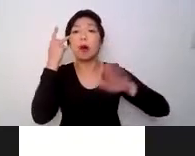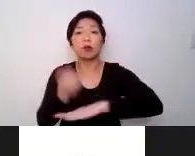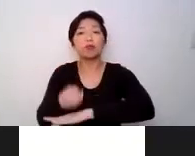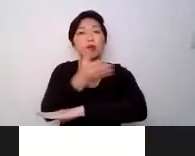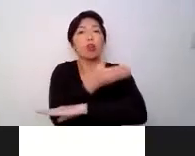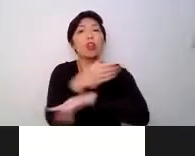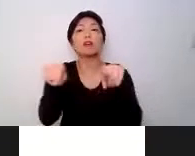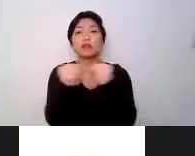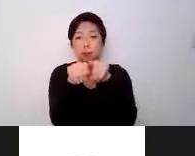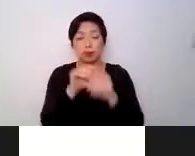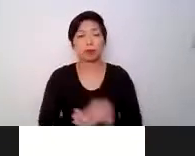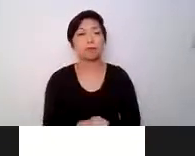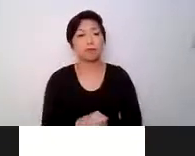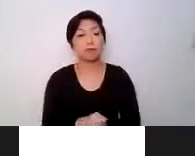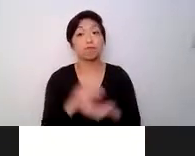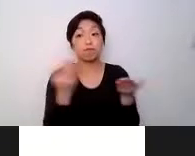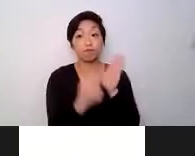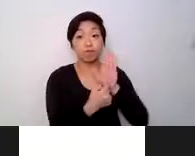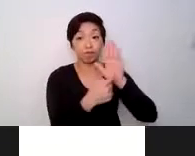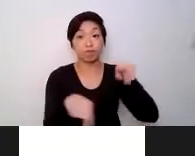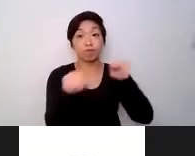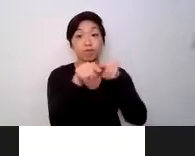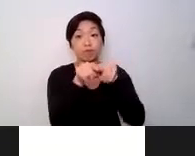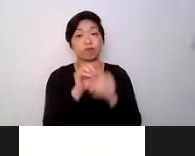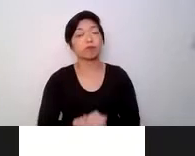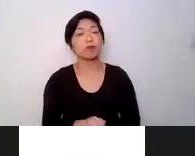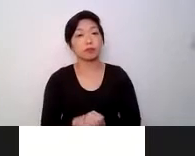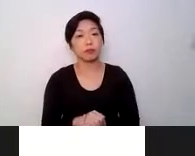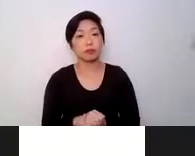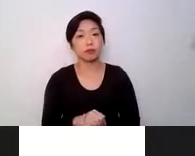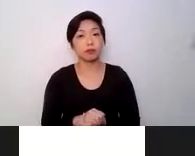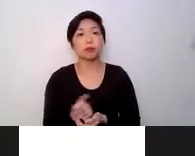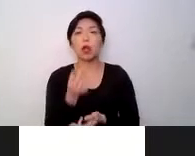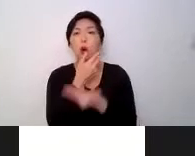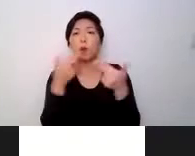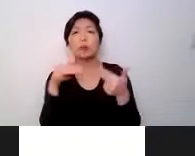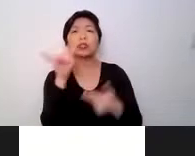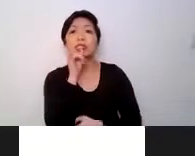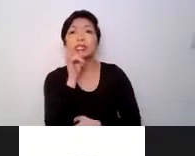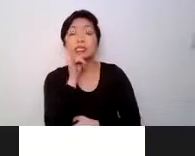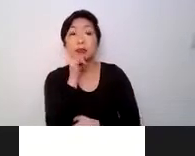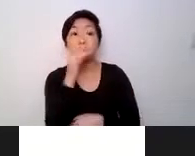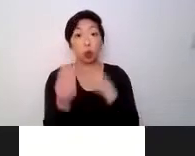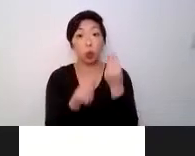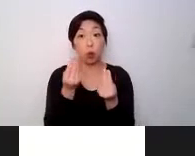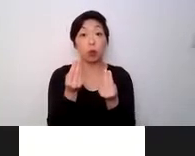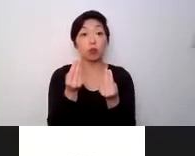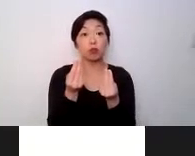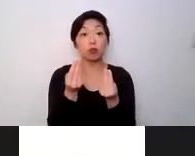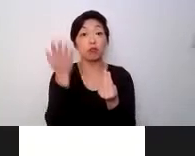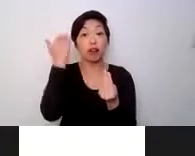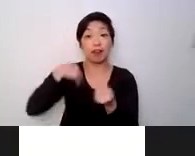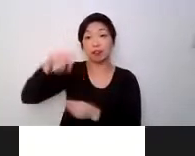Aqui eu consigo mostrar para vocês alguns exemplos, né, de como estava sendo pensado isso, não só